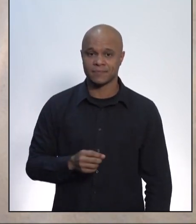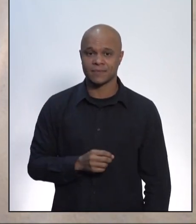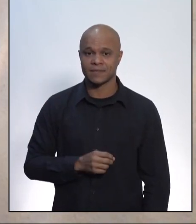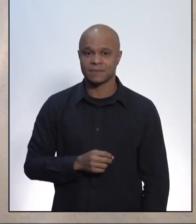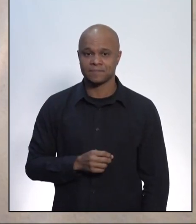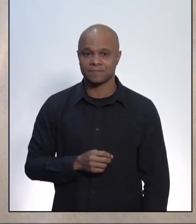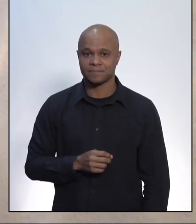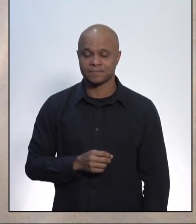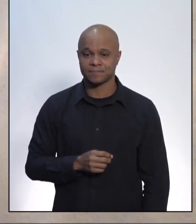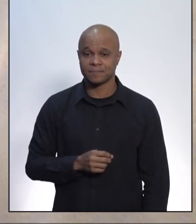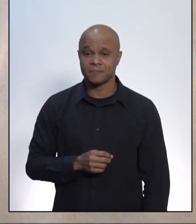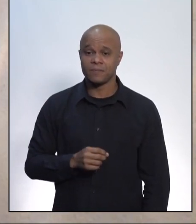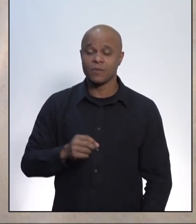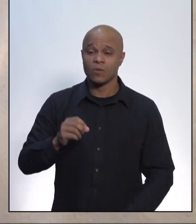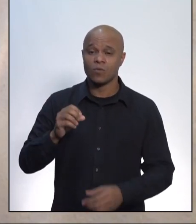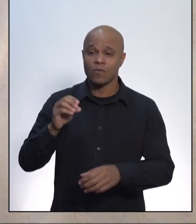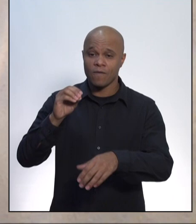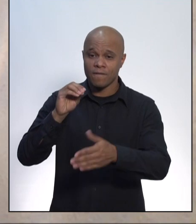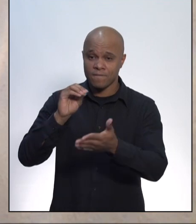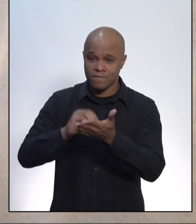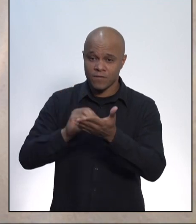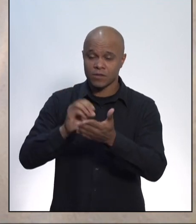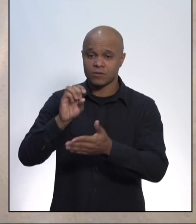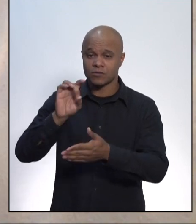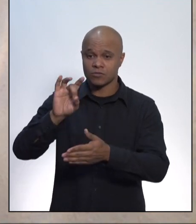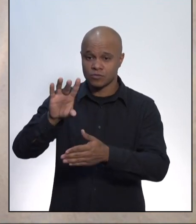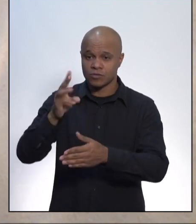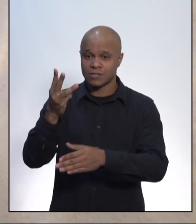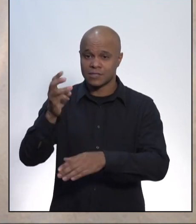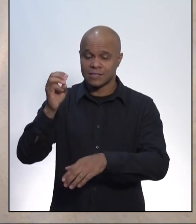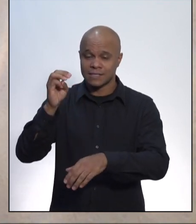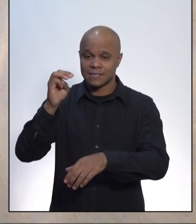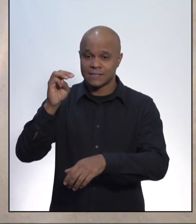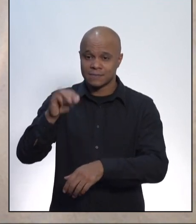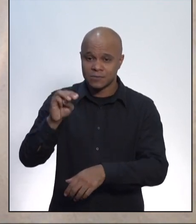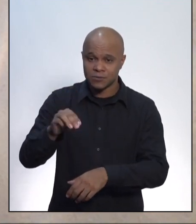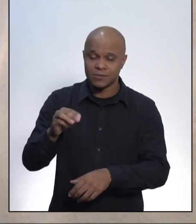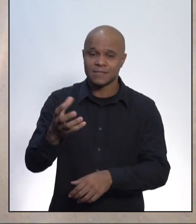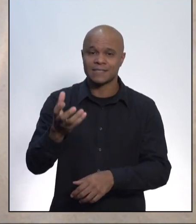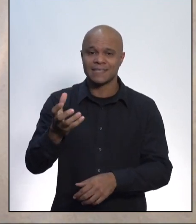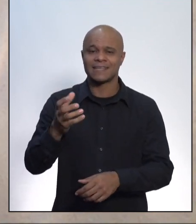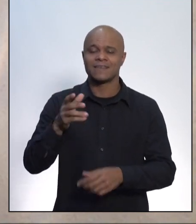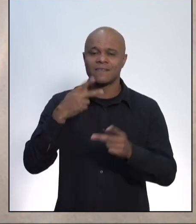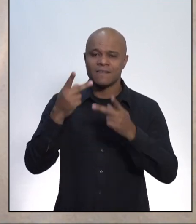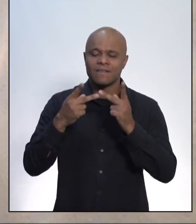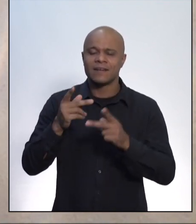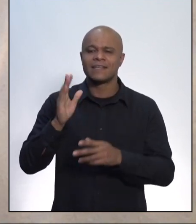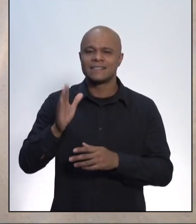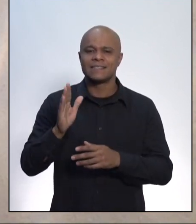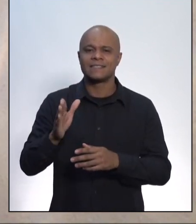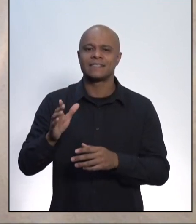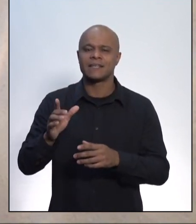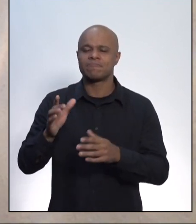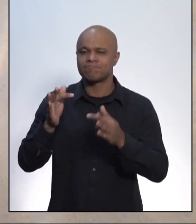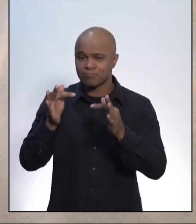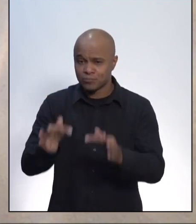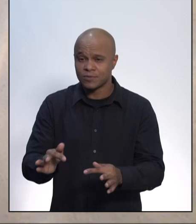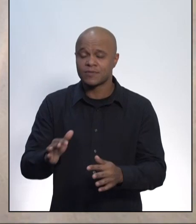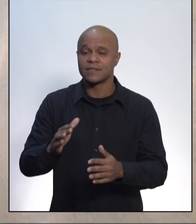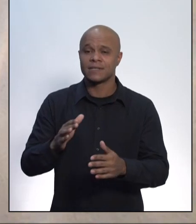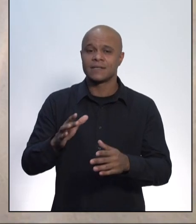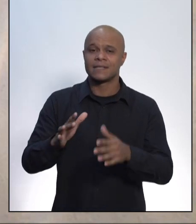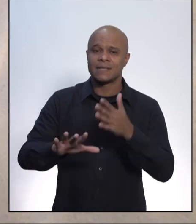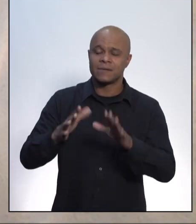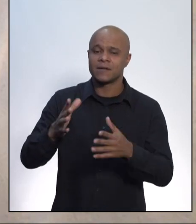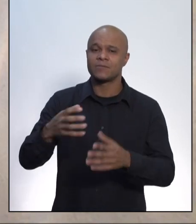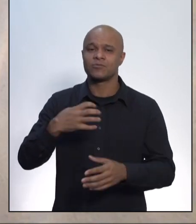as considerações finais. Tem a pergunta também do Lucas aqui, como exatamente meu produto vai se tornar viral. Depende muito da